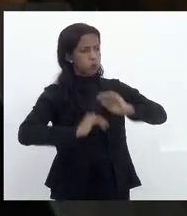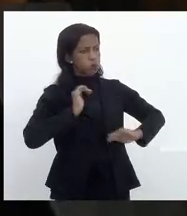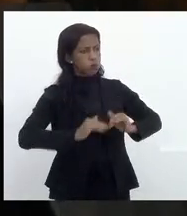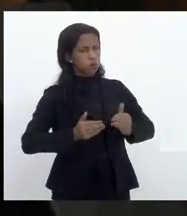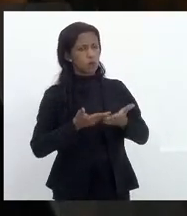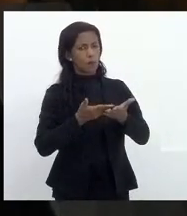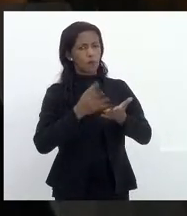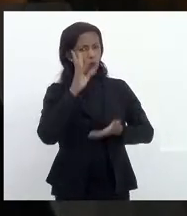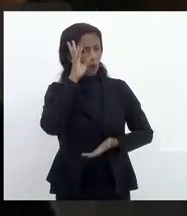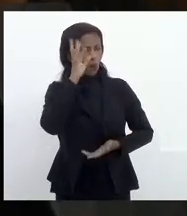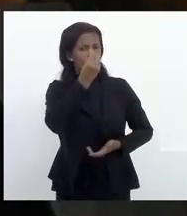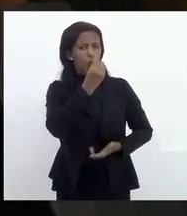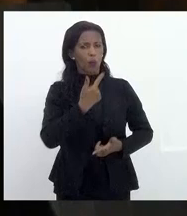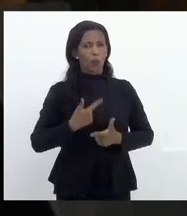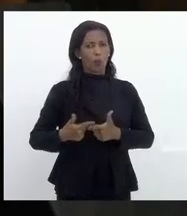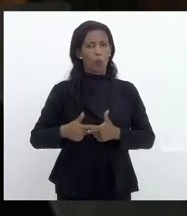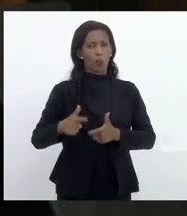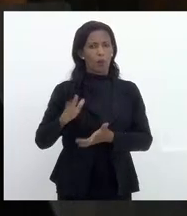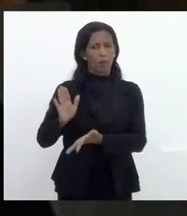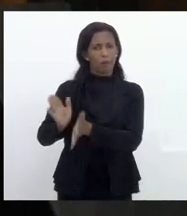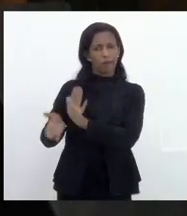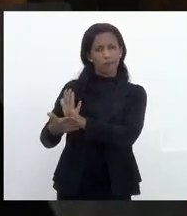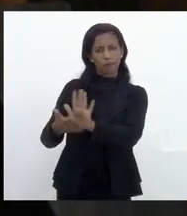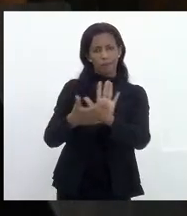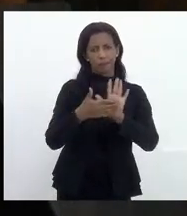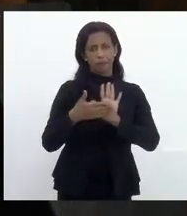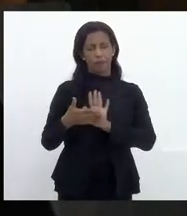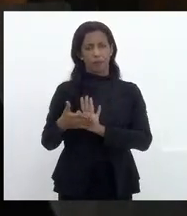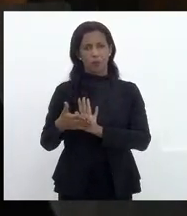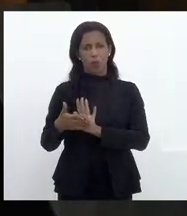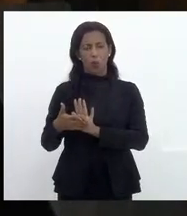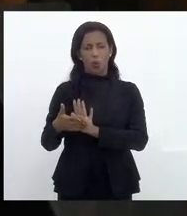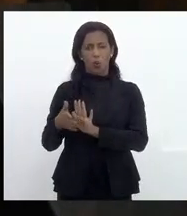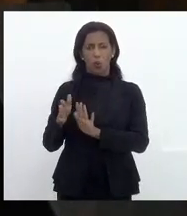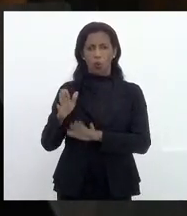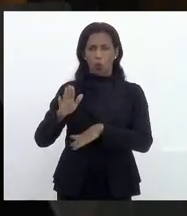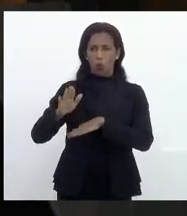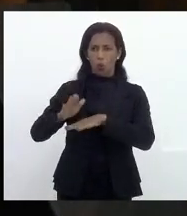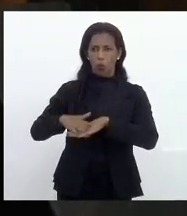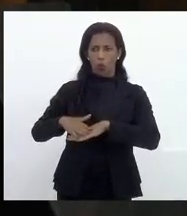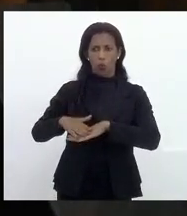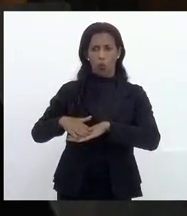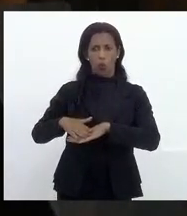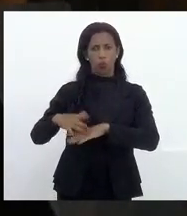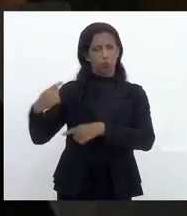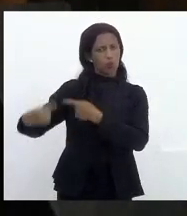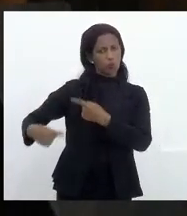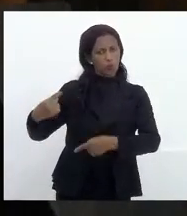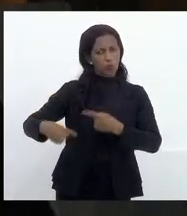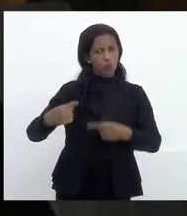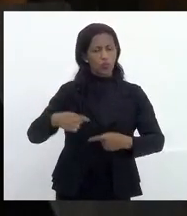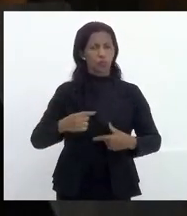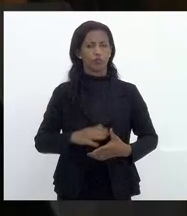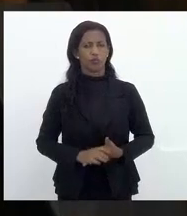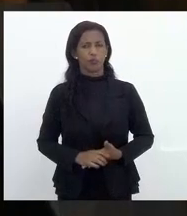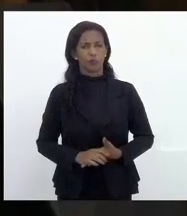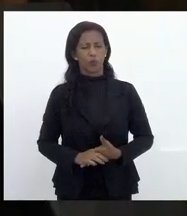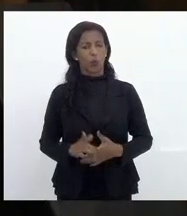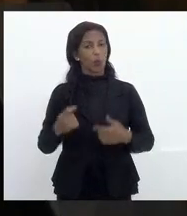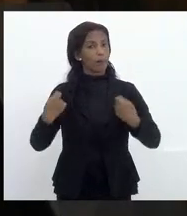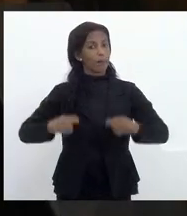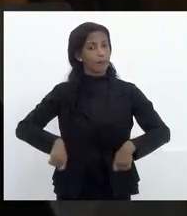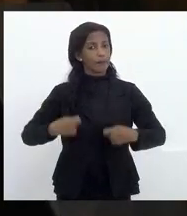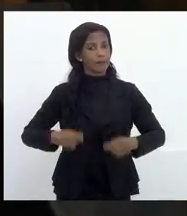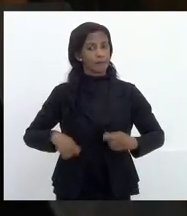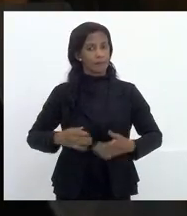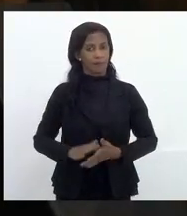para solucionar os problemas das demandas com referendos com discutindo o que quer